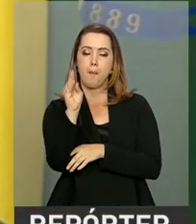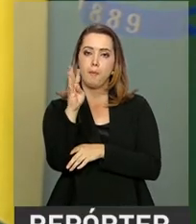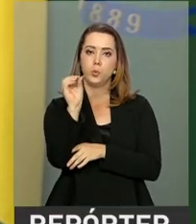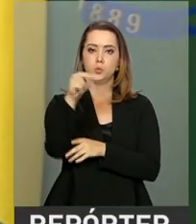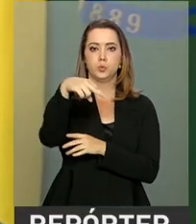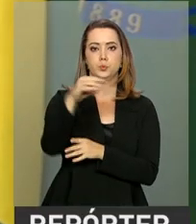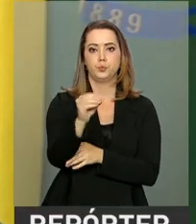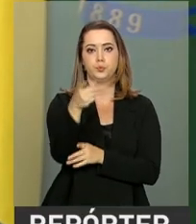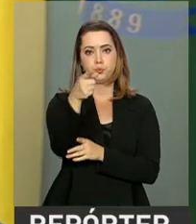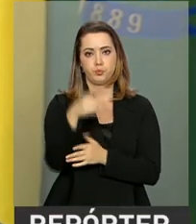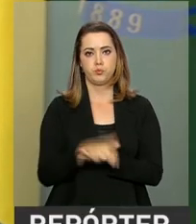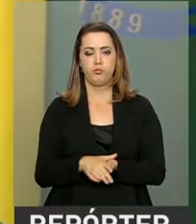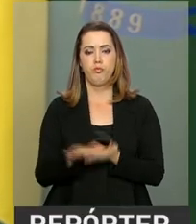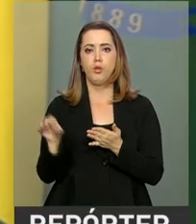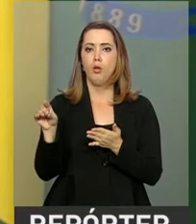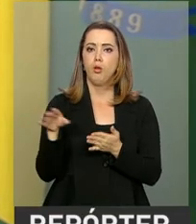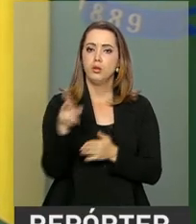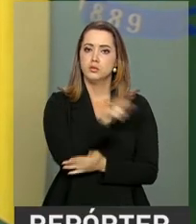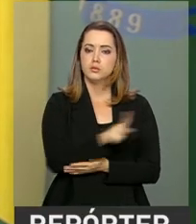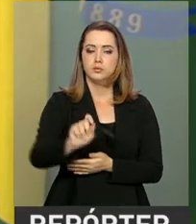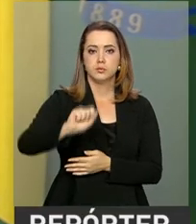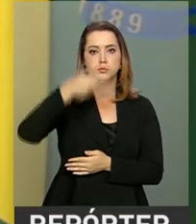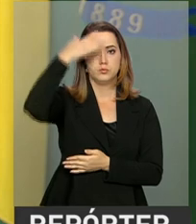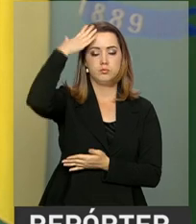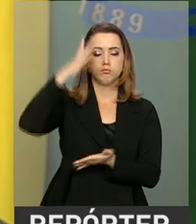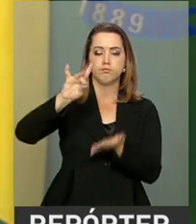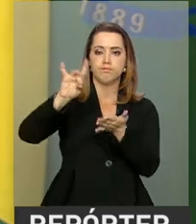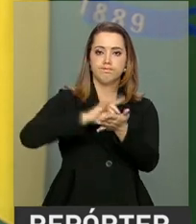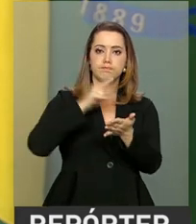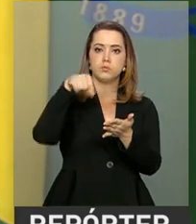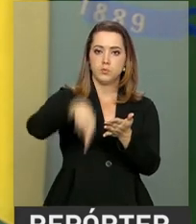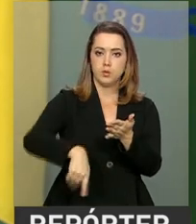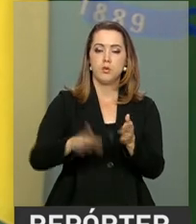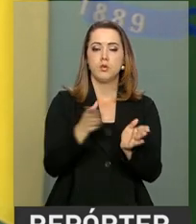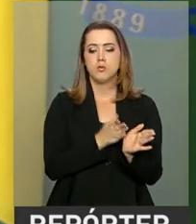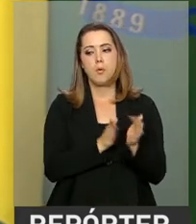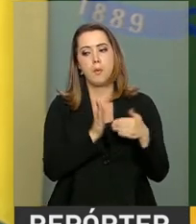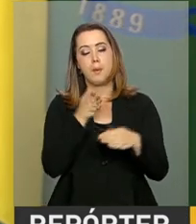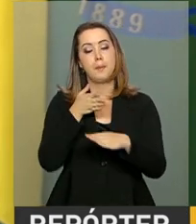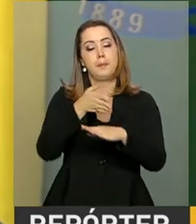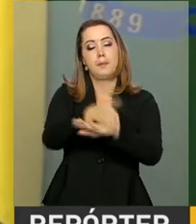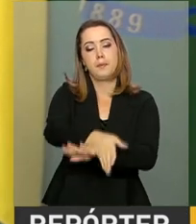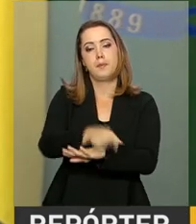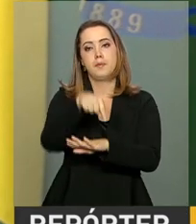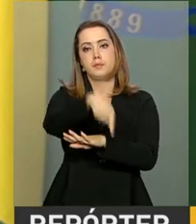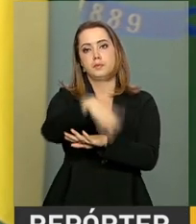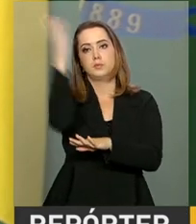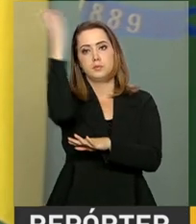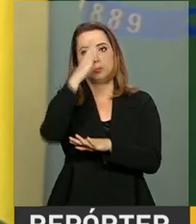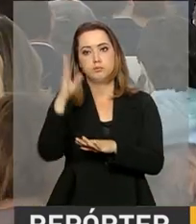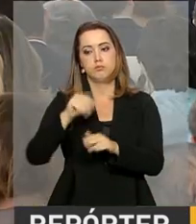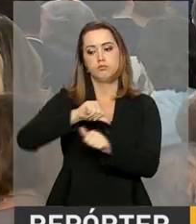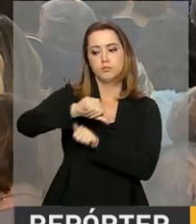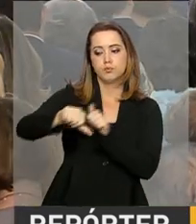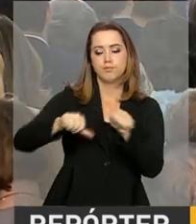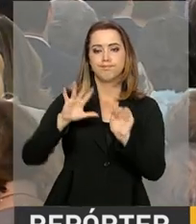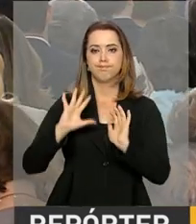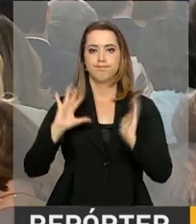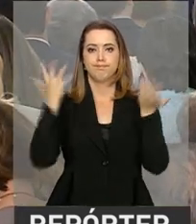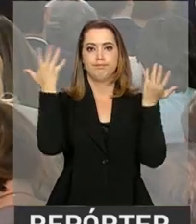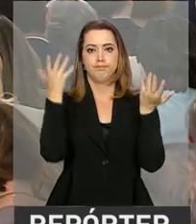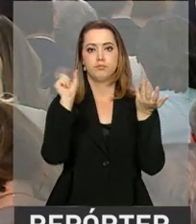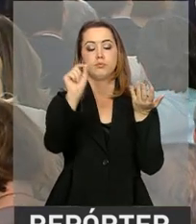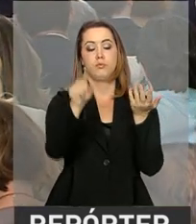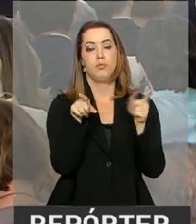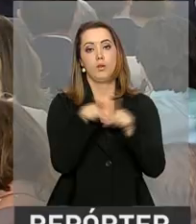Temer assinou nesta segunda-feira a ratificação da participação Brasileira no acordo de Paris sobre a mudança do clima em uma cerimônia